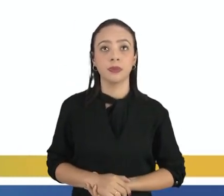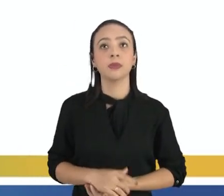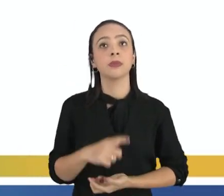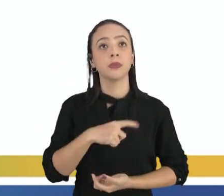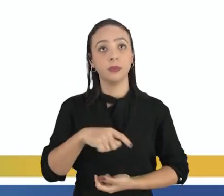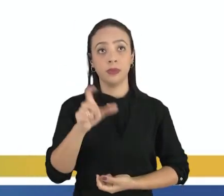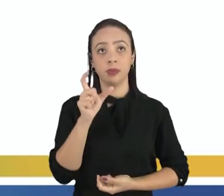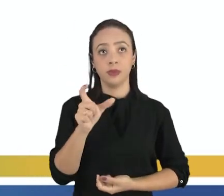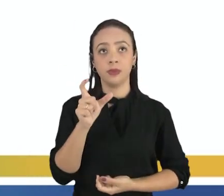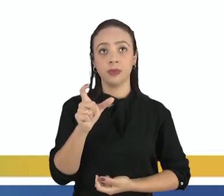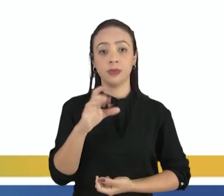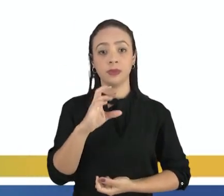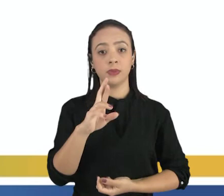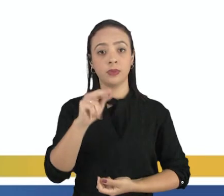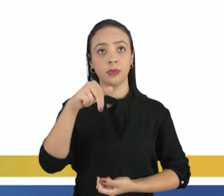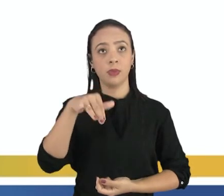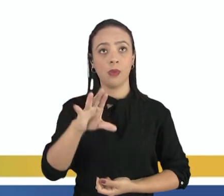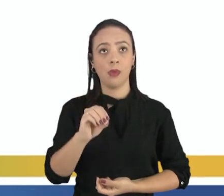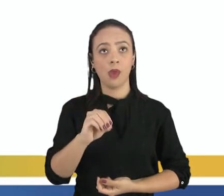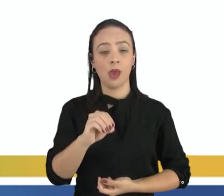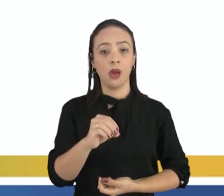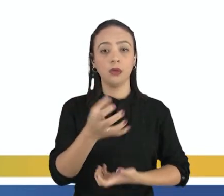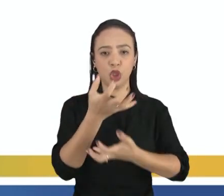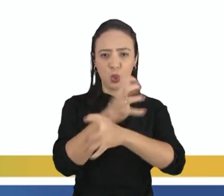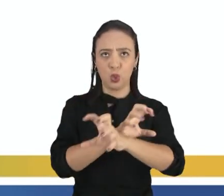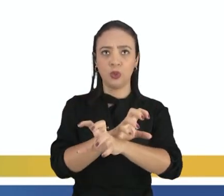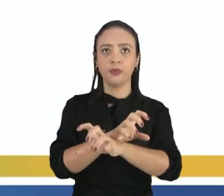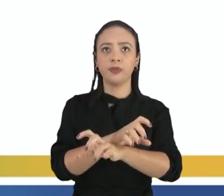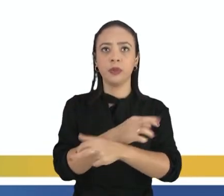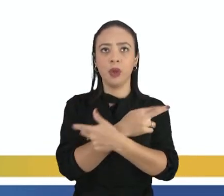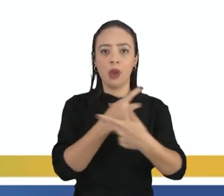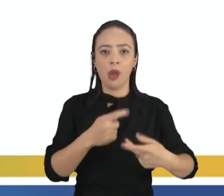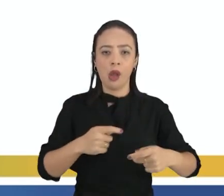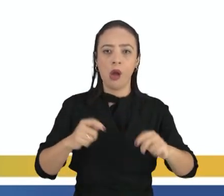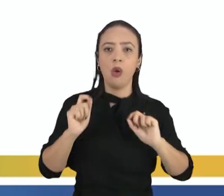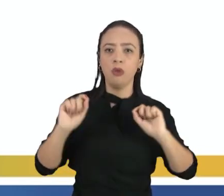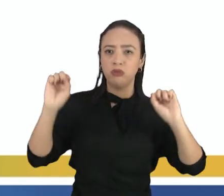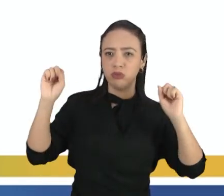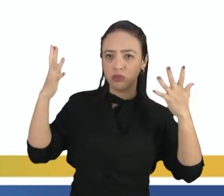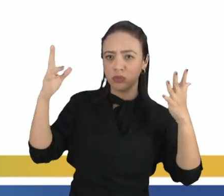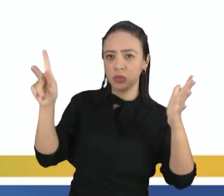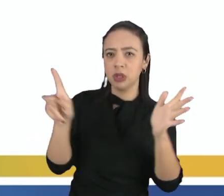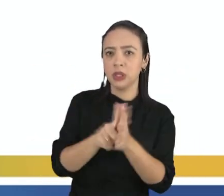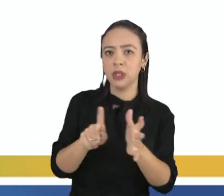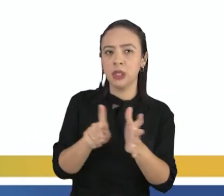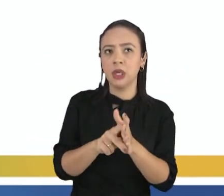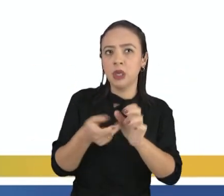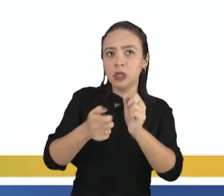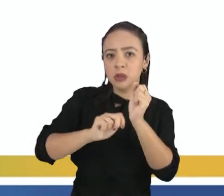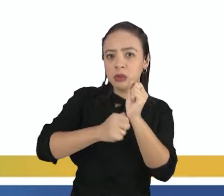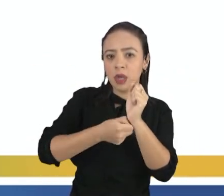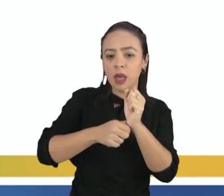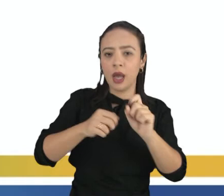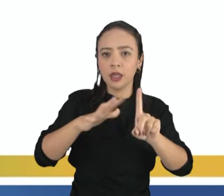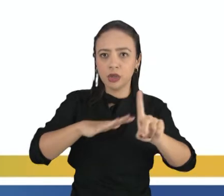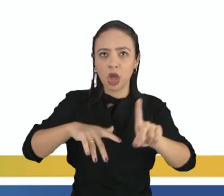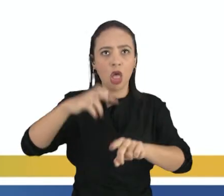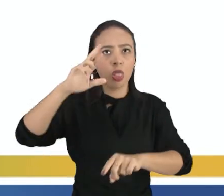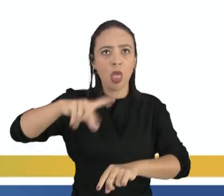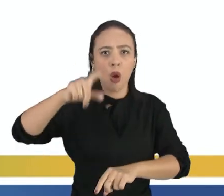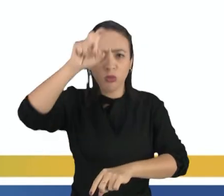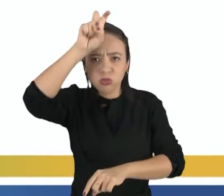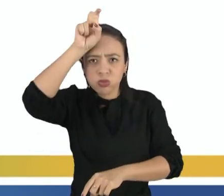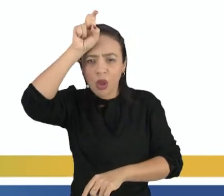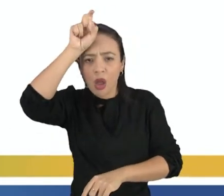nome Crânio e Ossos e dos seus rituais secretos, a sociedade não é uma sinistra irmandade satânica que